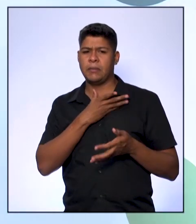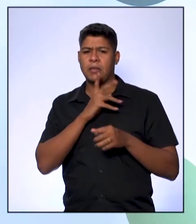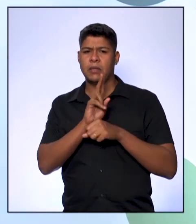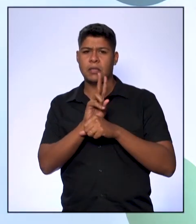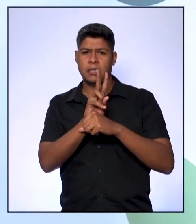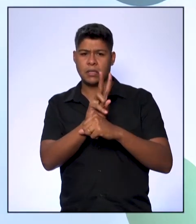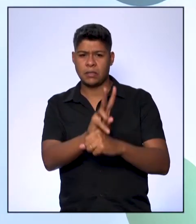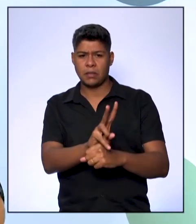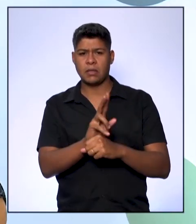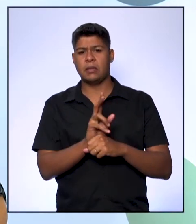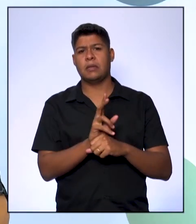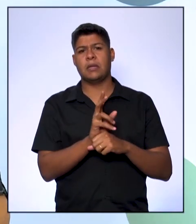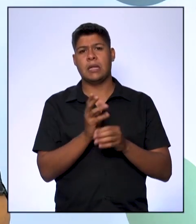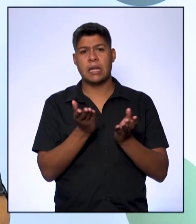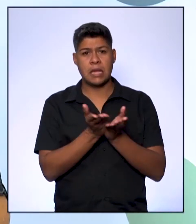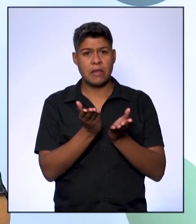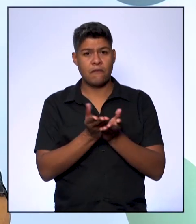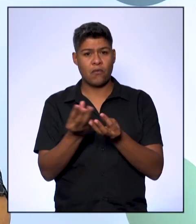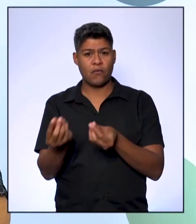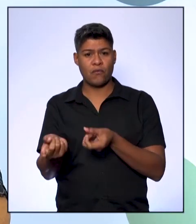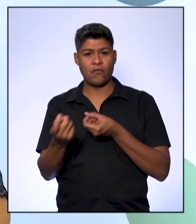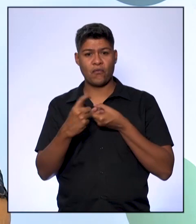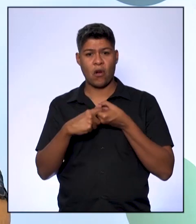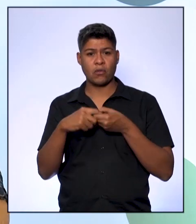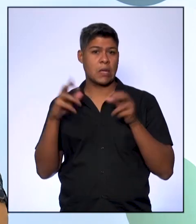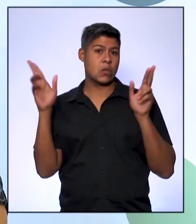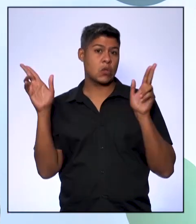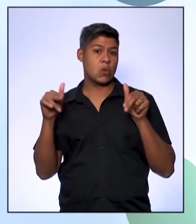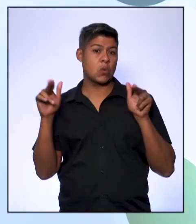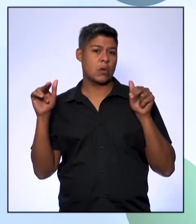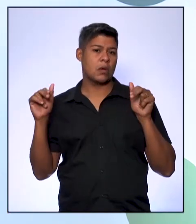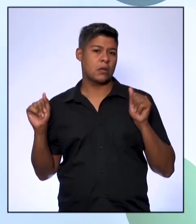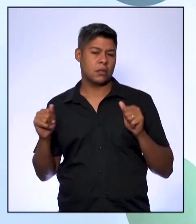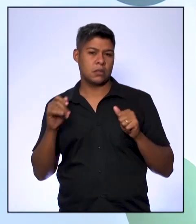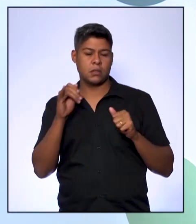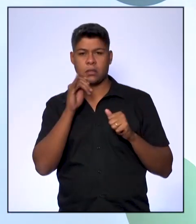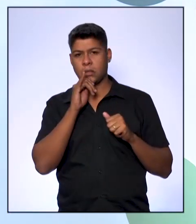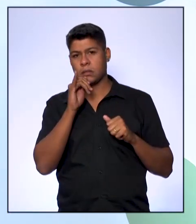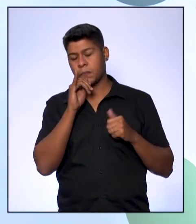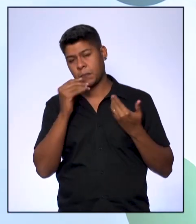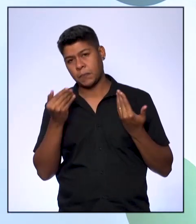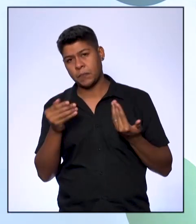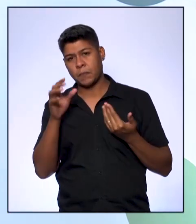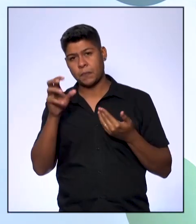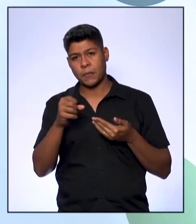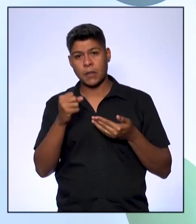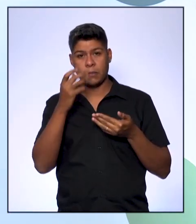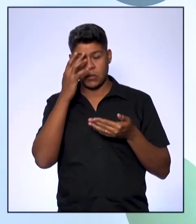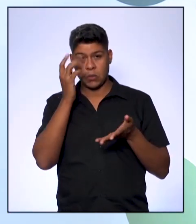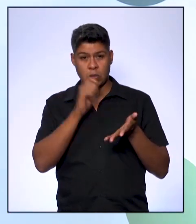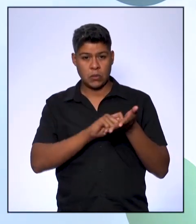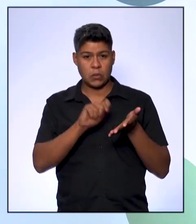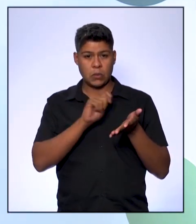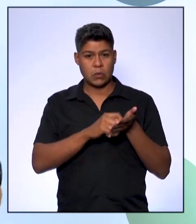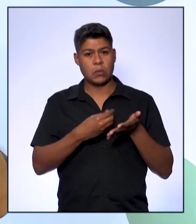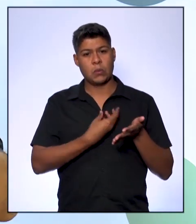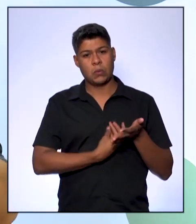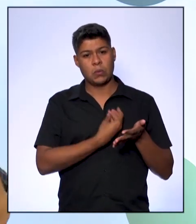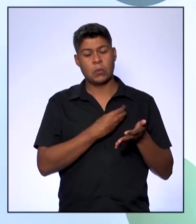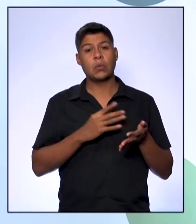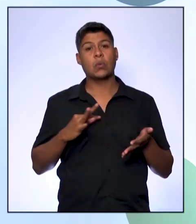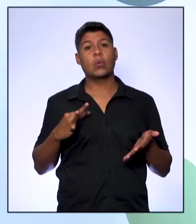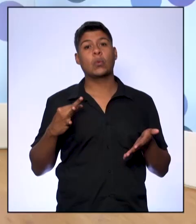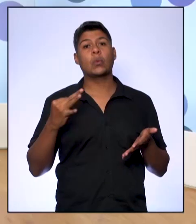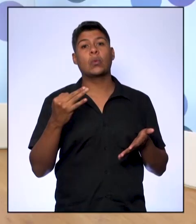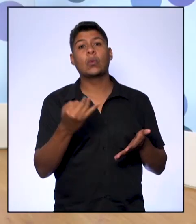emprestei o meu harry potter fazem devolver devolver o seu harry potter olha só então você pegou no caso não seria o autor nem seria o personagem por